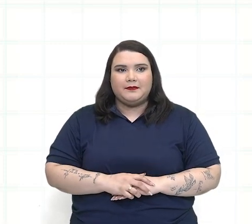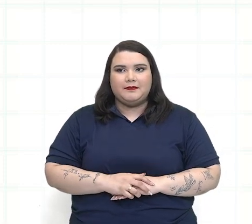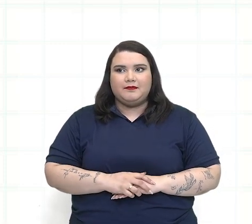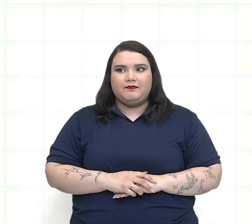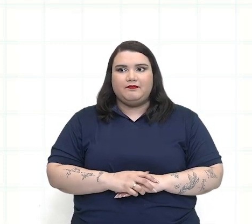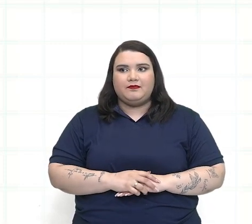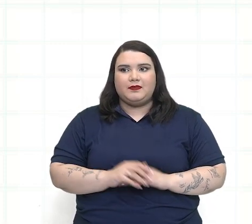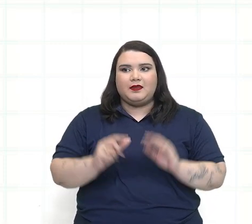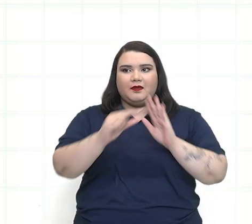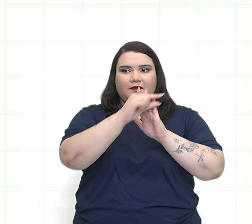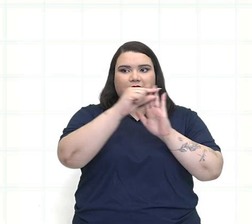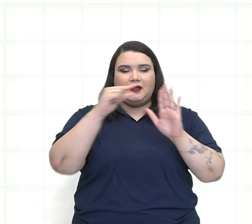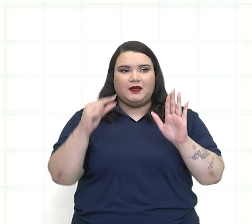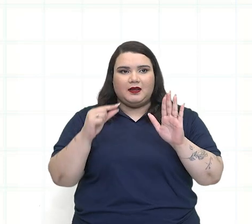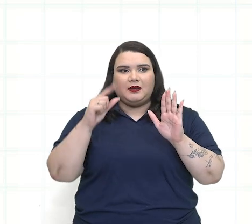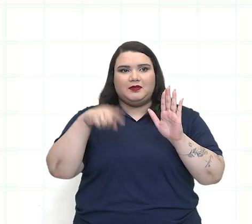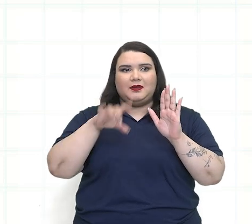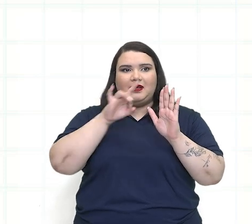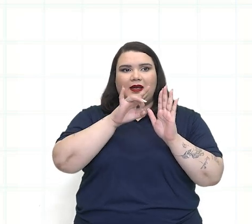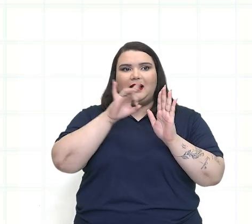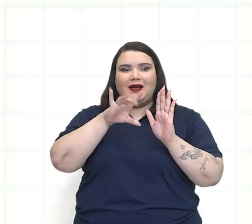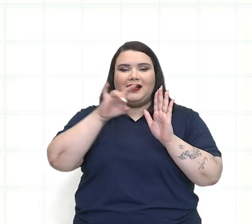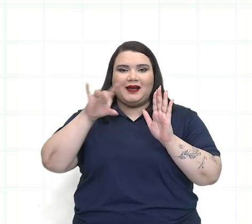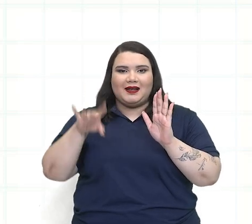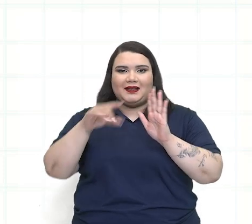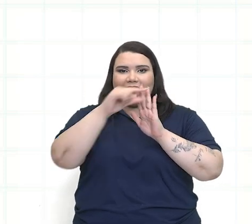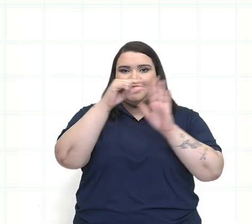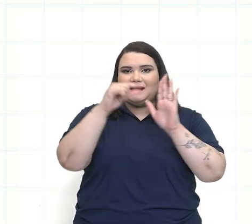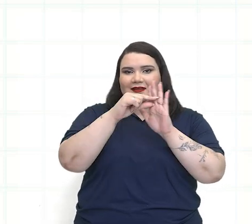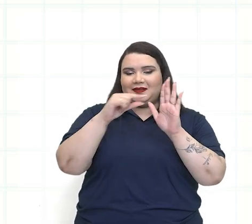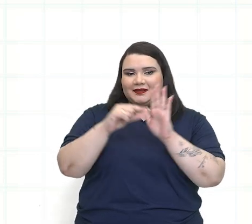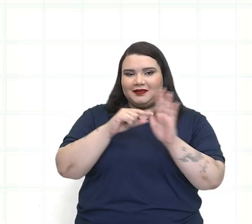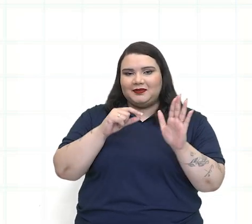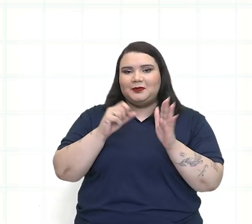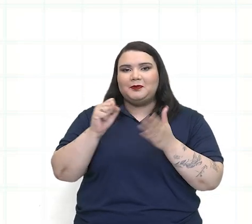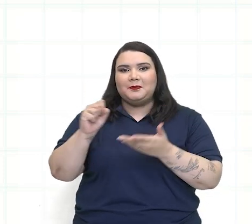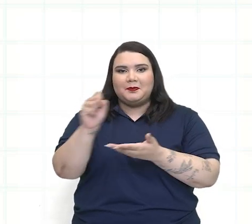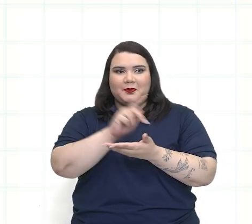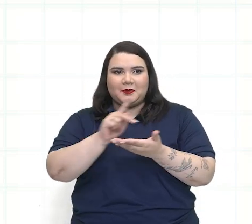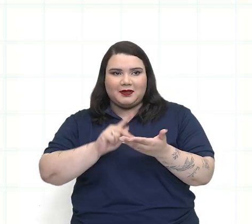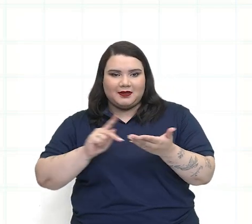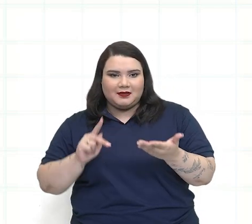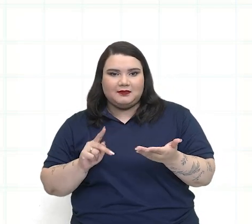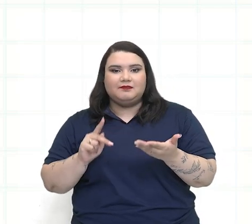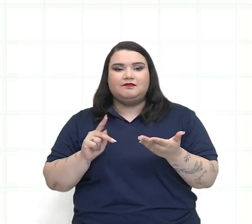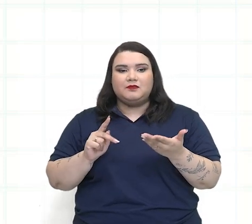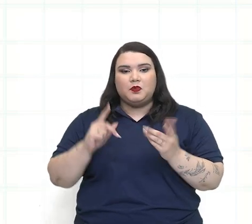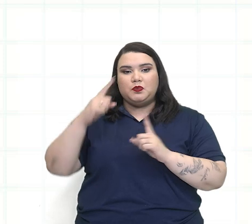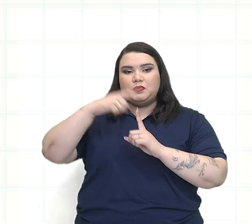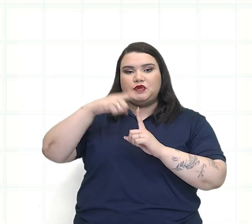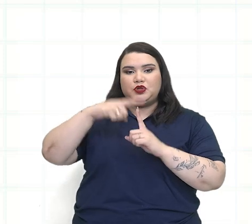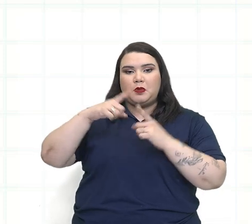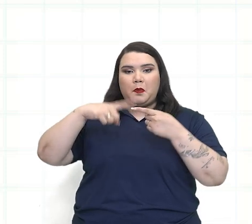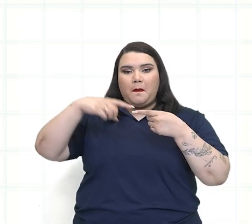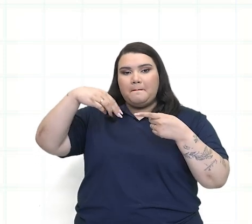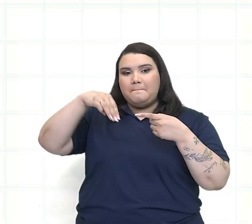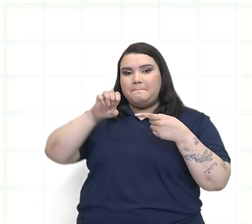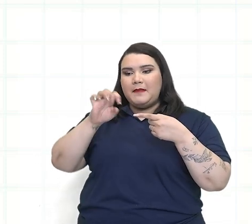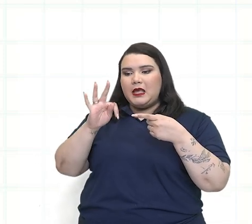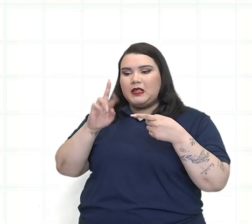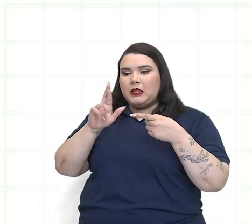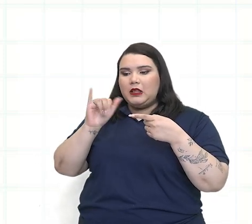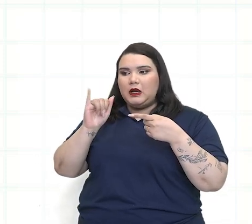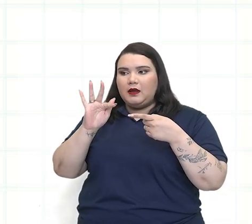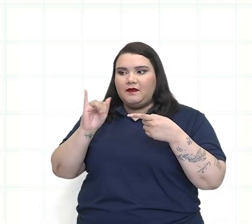Aí o verso é o quê? É cada linha do poema, né? Pode ser um verso metrificado ou medido, que tem a